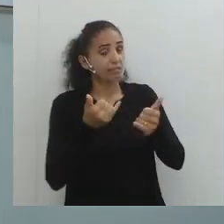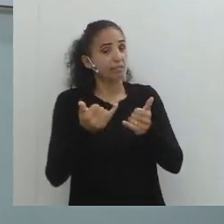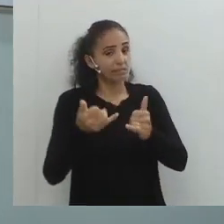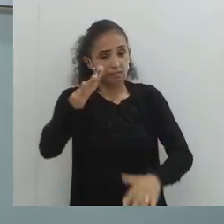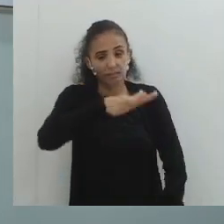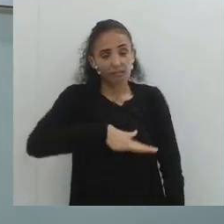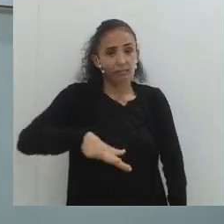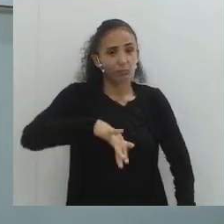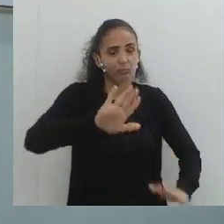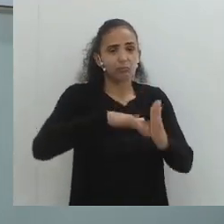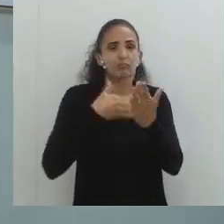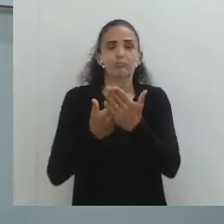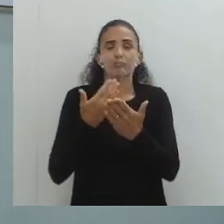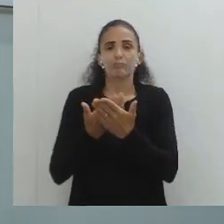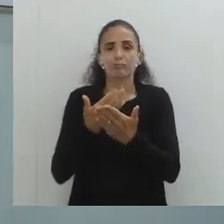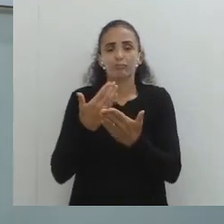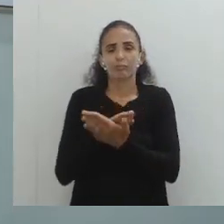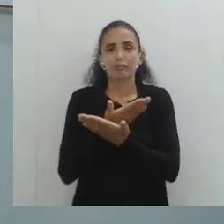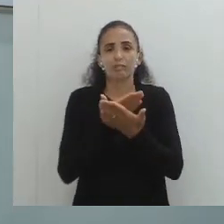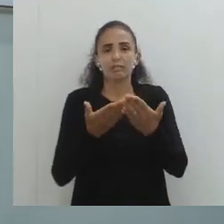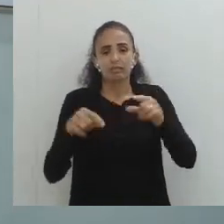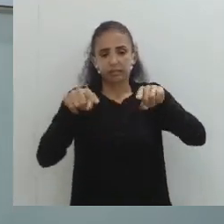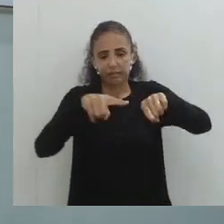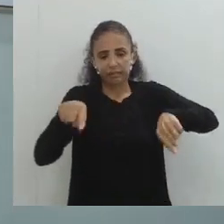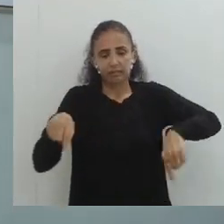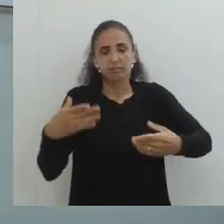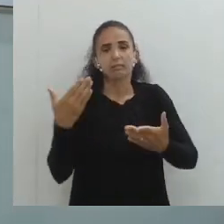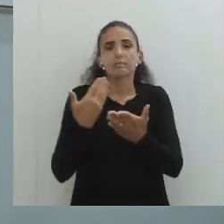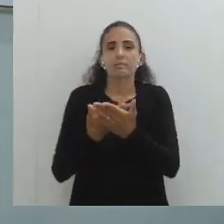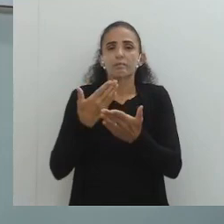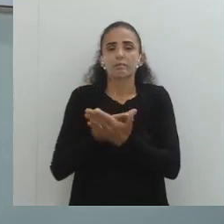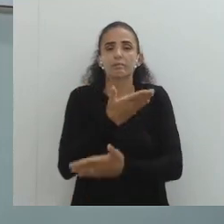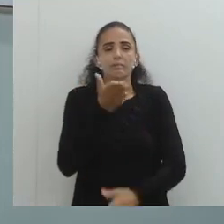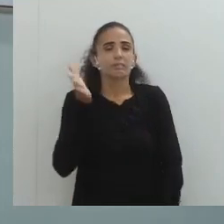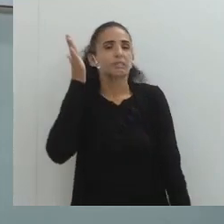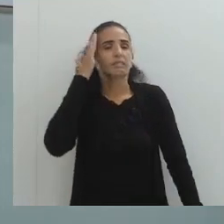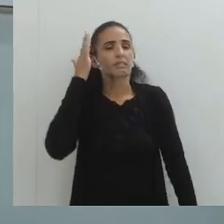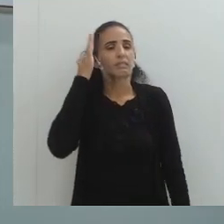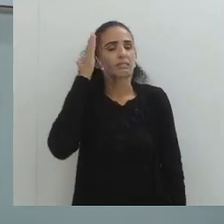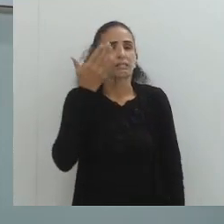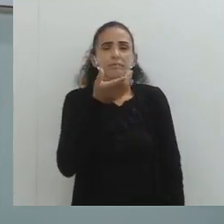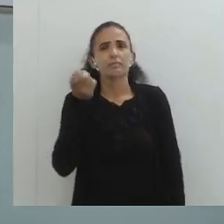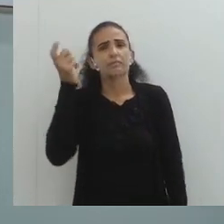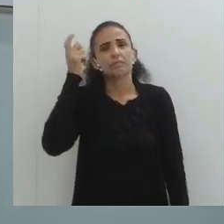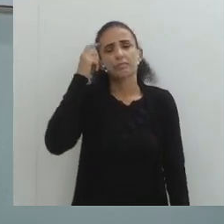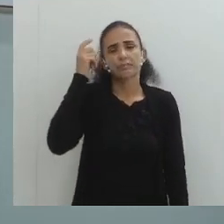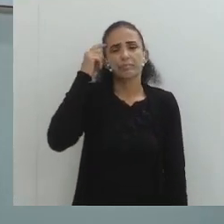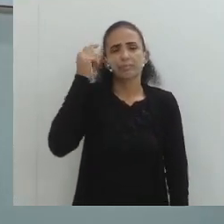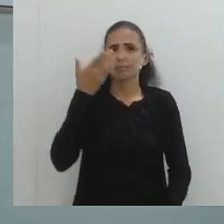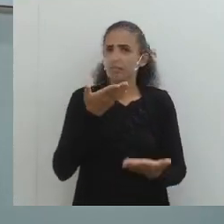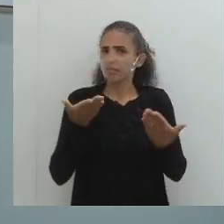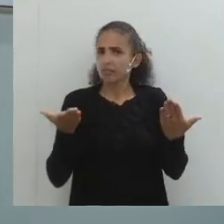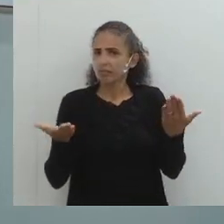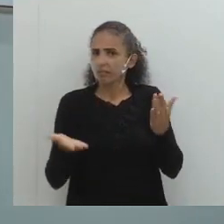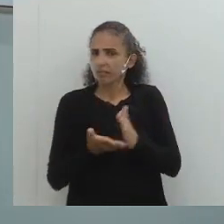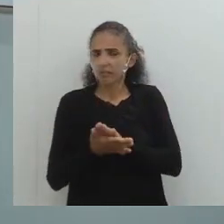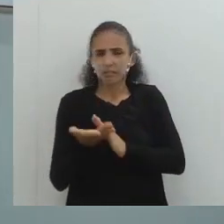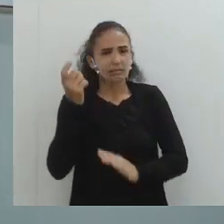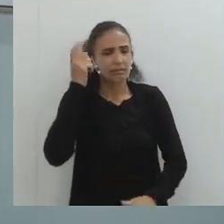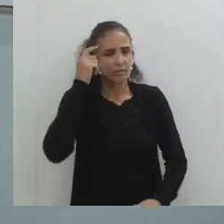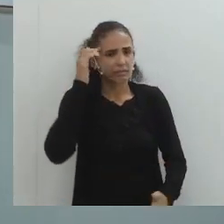espaço educativo, que é a sala de aula, para você entender. E aí você caiu até, acho que foi numa questão